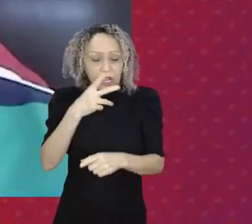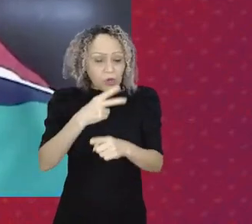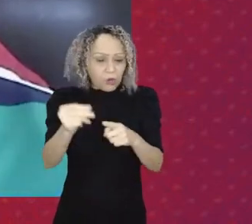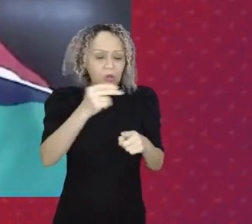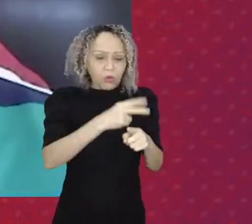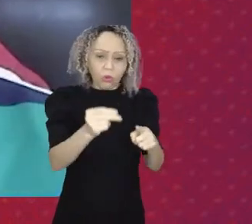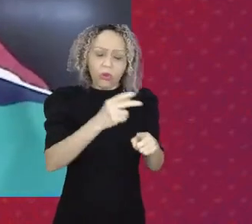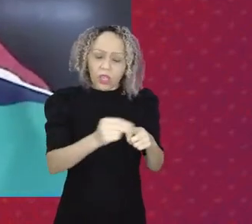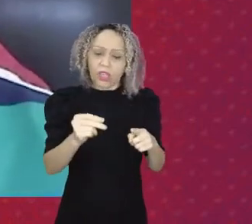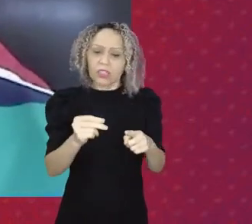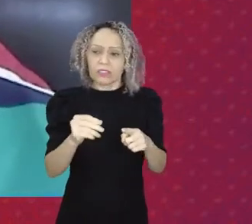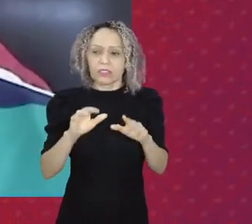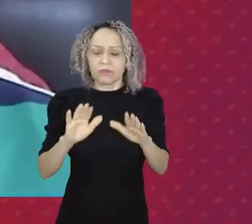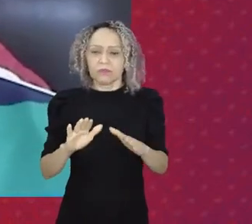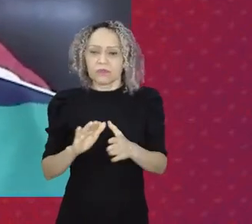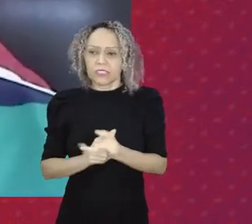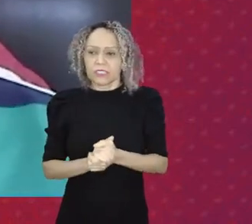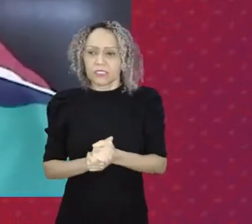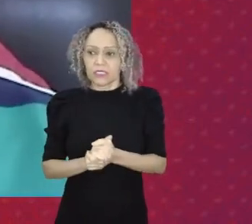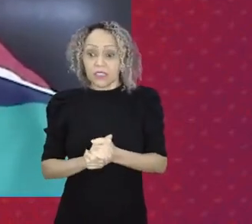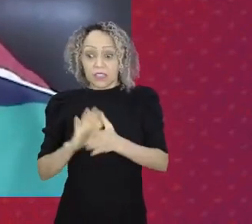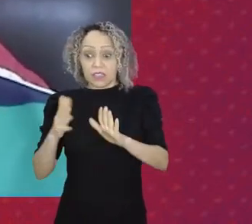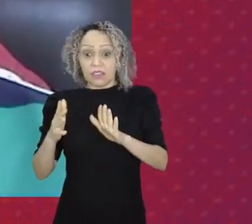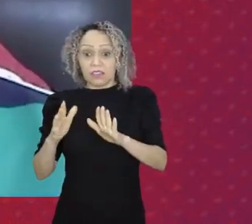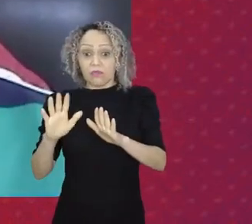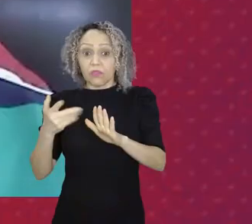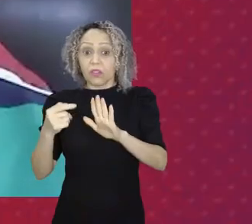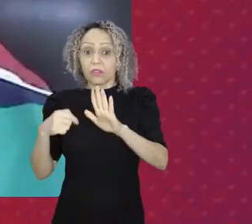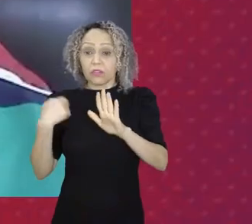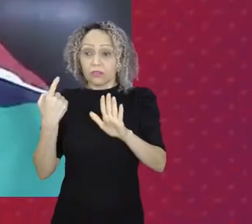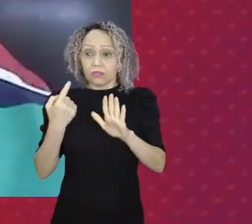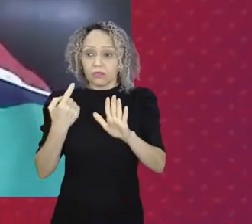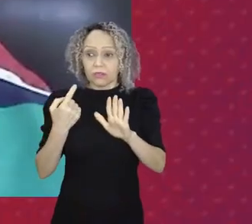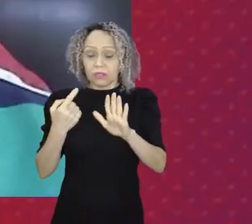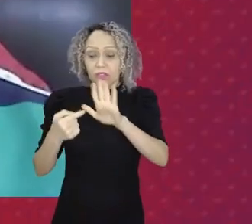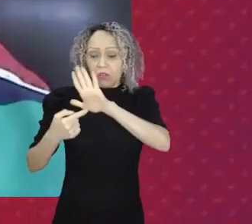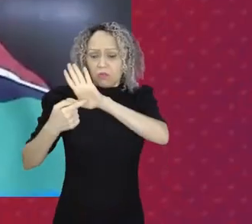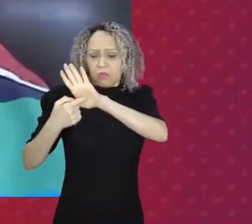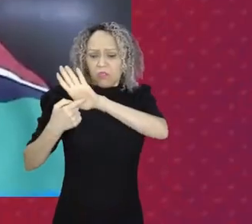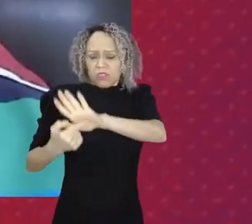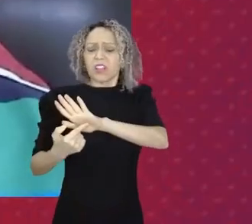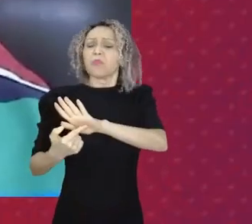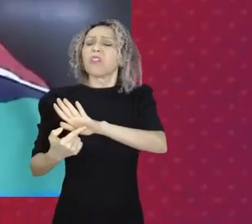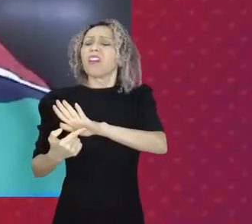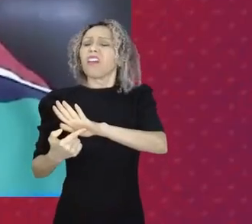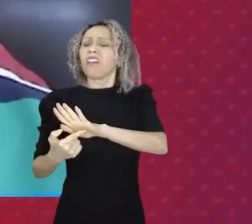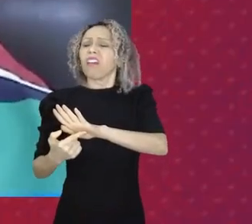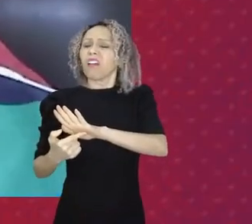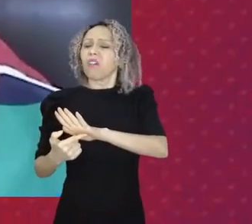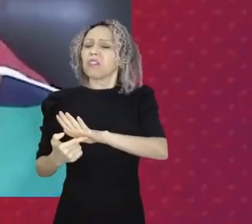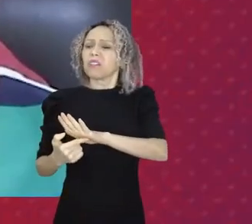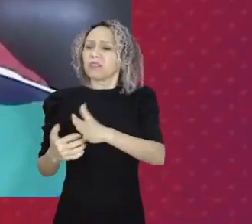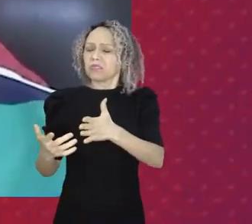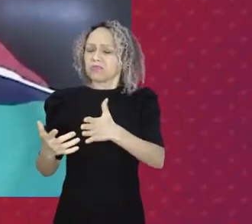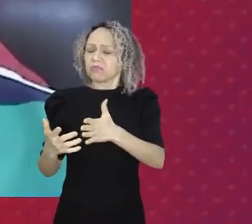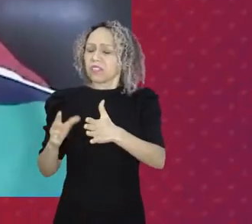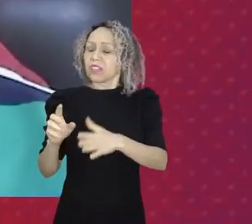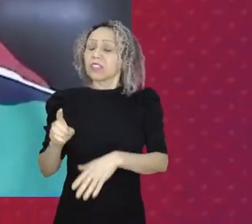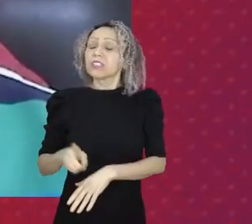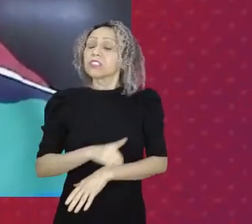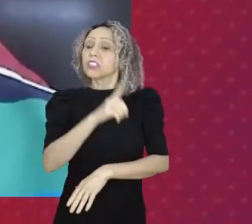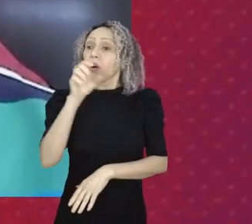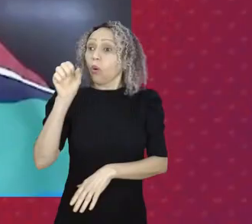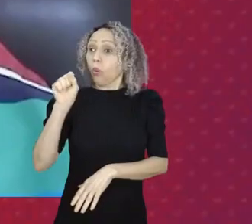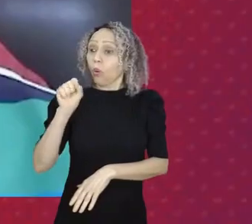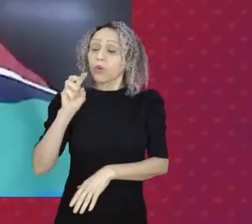dessa crise da exploração das pessoas para o trabalho, é o 8 de março, onde as